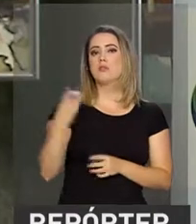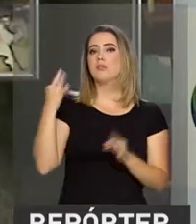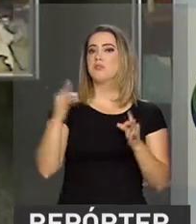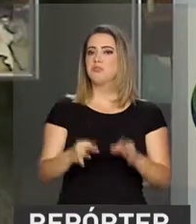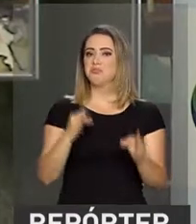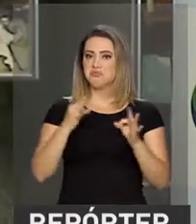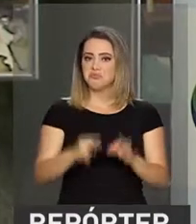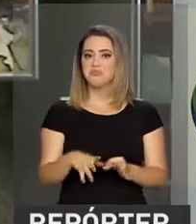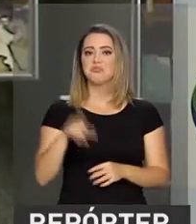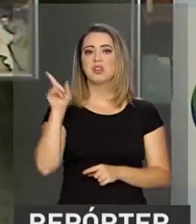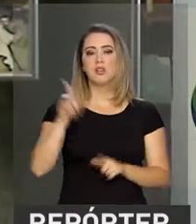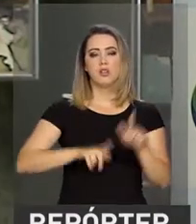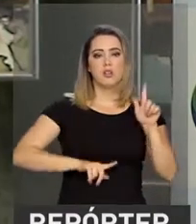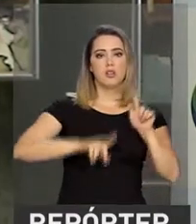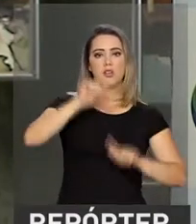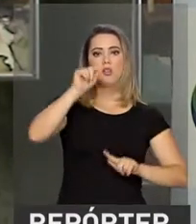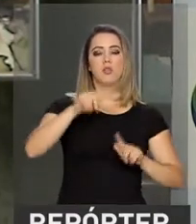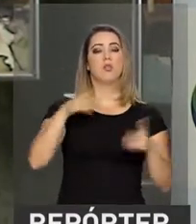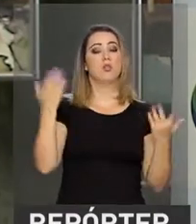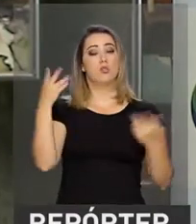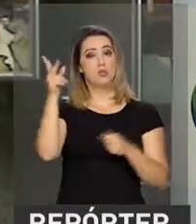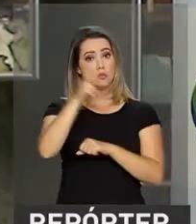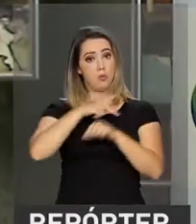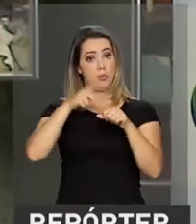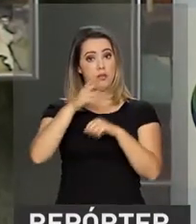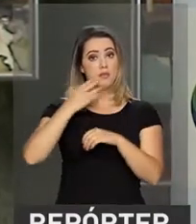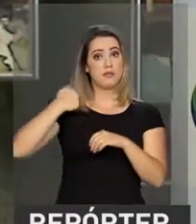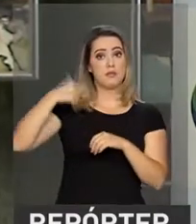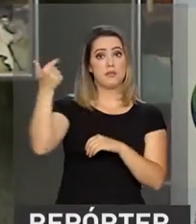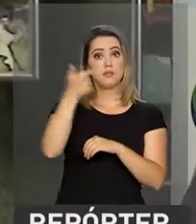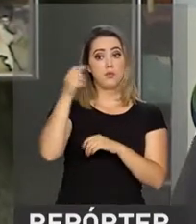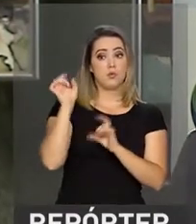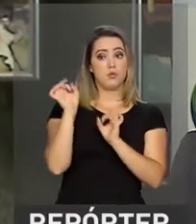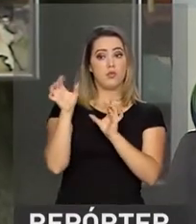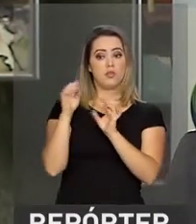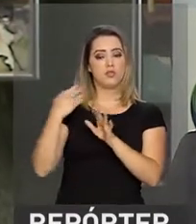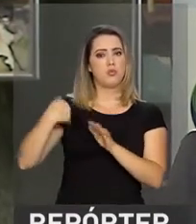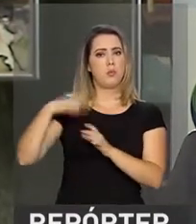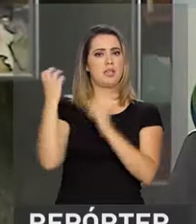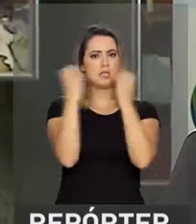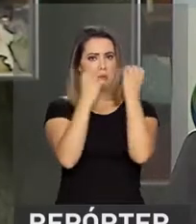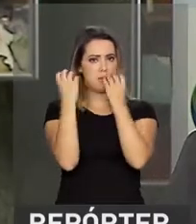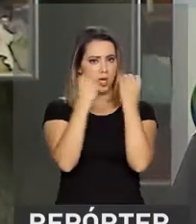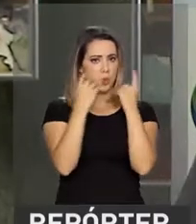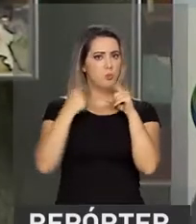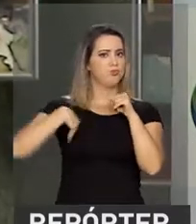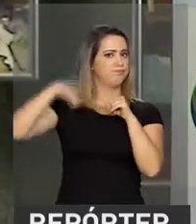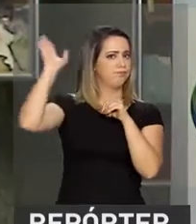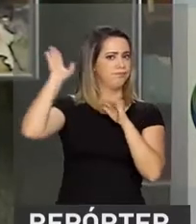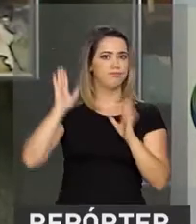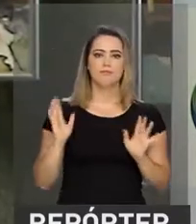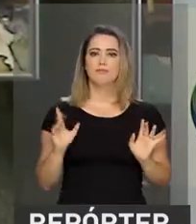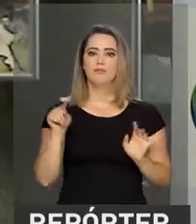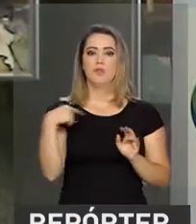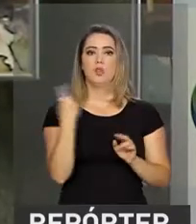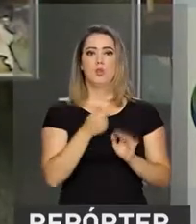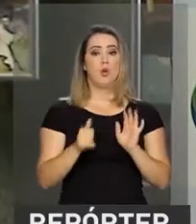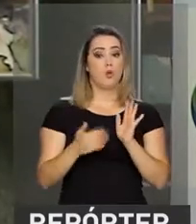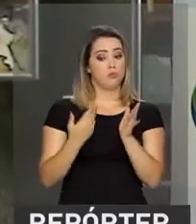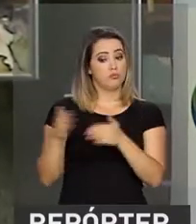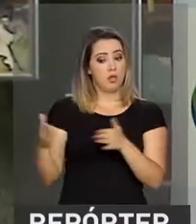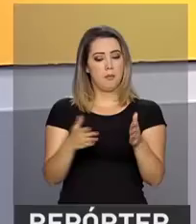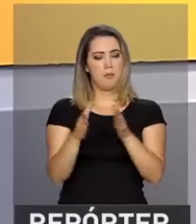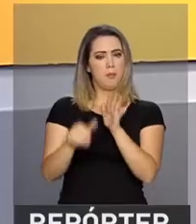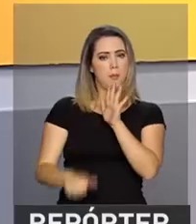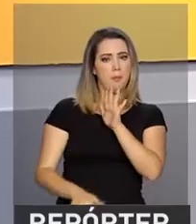recorde o brasil ainda é o segundo maior exportador de milho e breve no caminho que nós estamos seguindo nós seremos o primeiro exportador